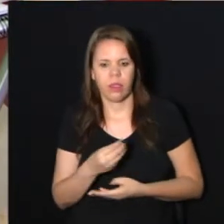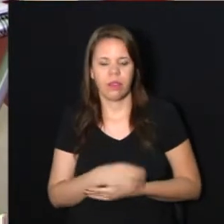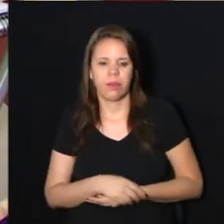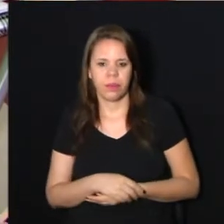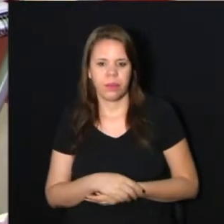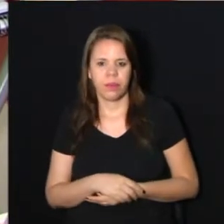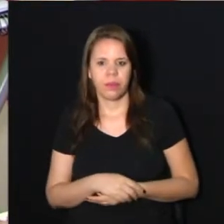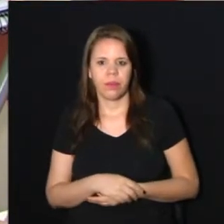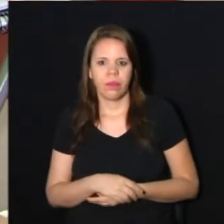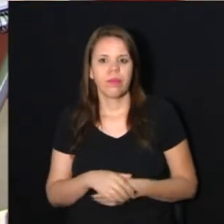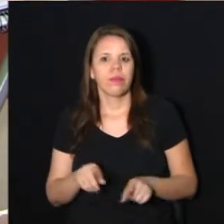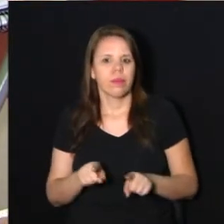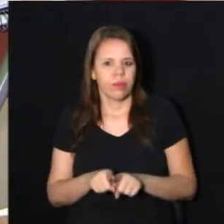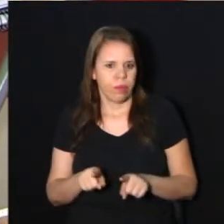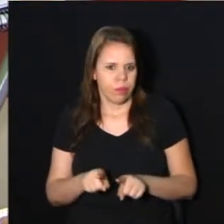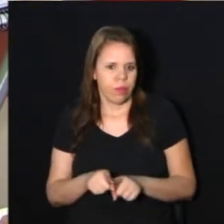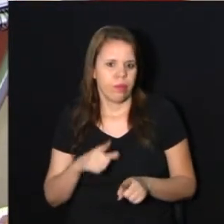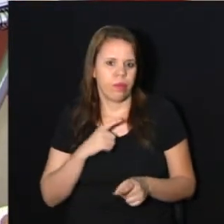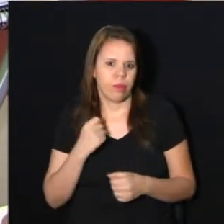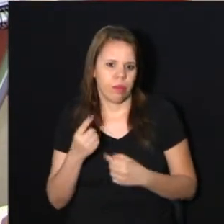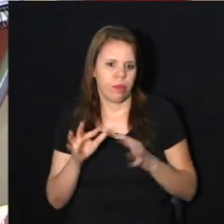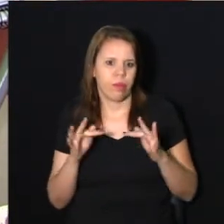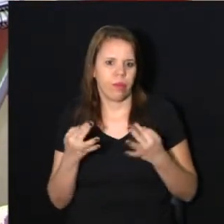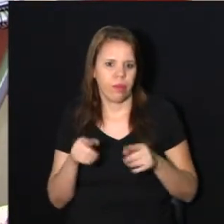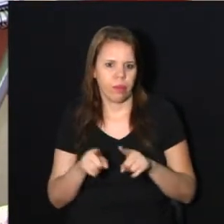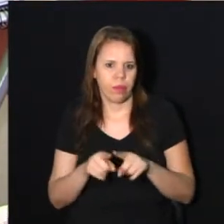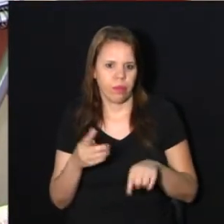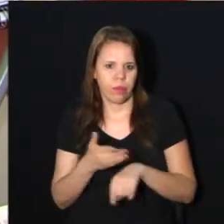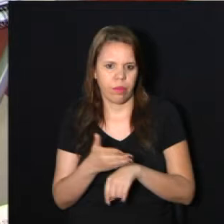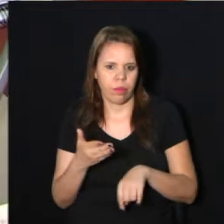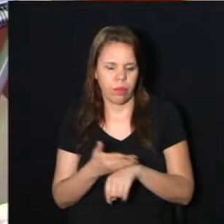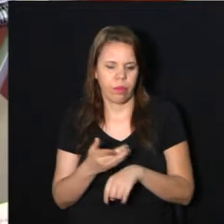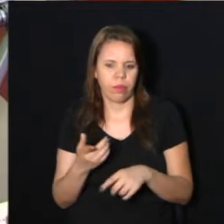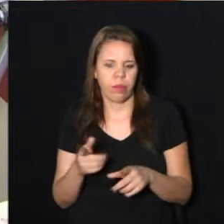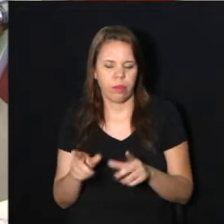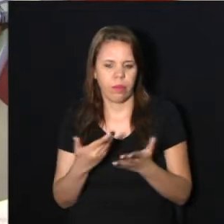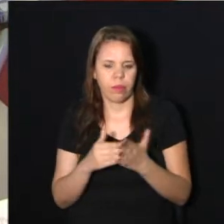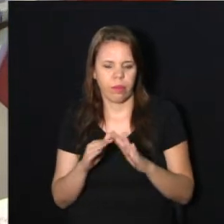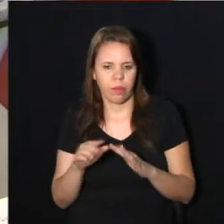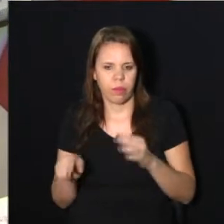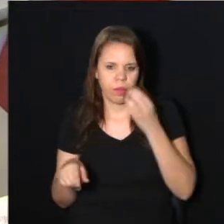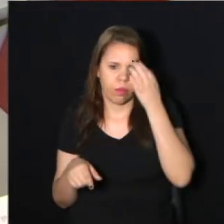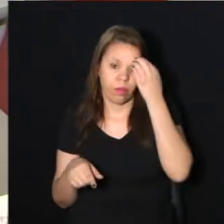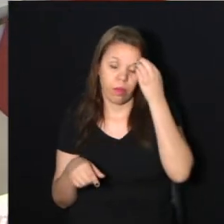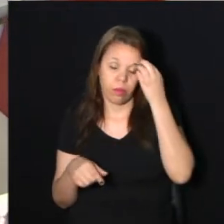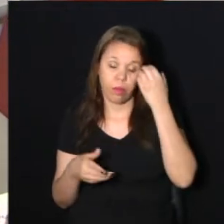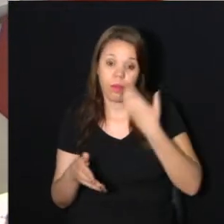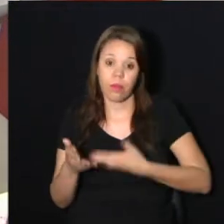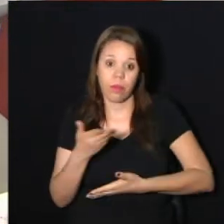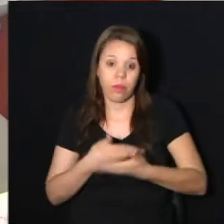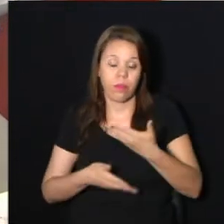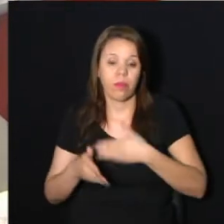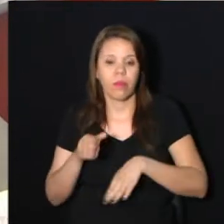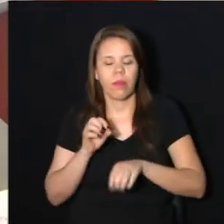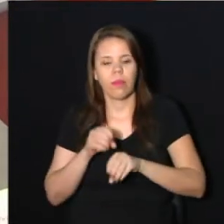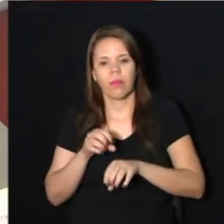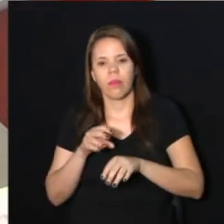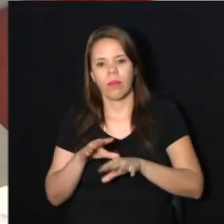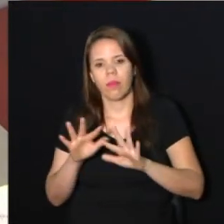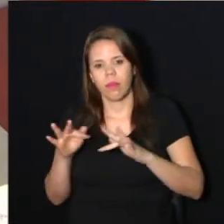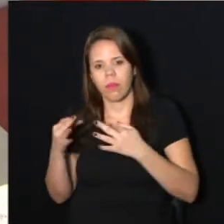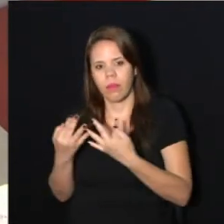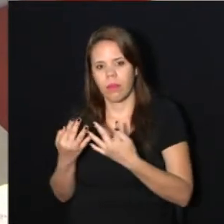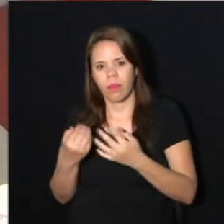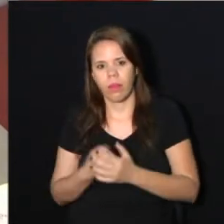que as famílias fazem parte dessa escola. Então tem que ser compartilhada a educação entre